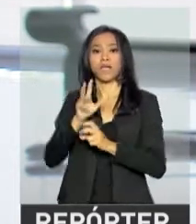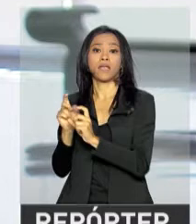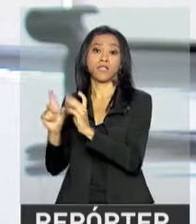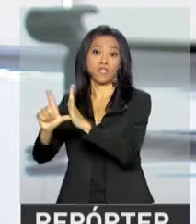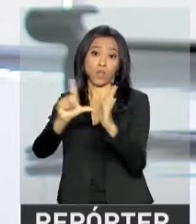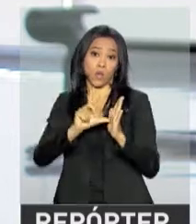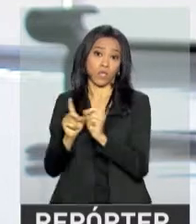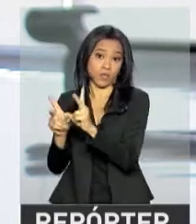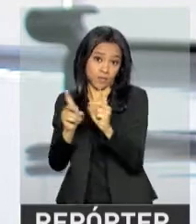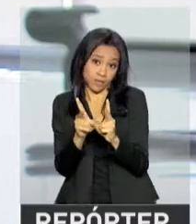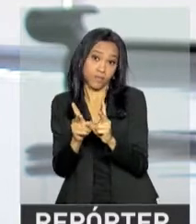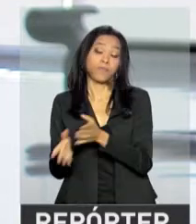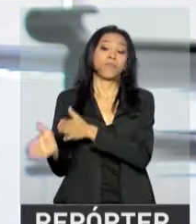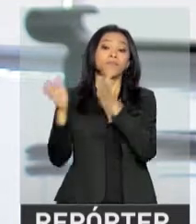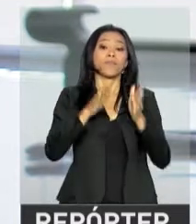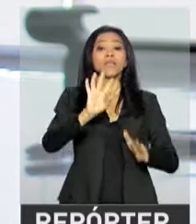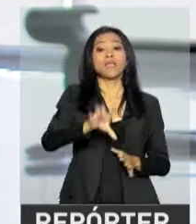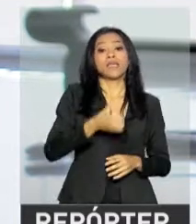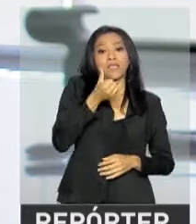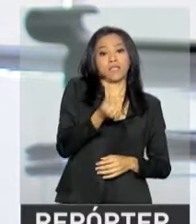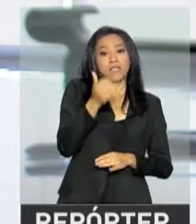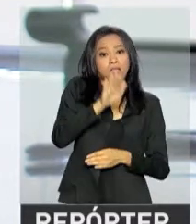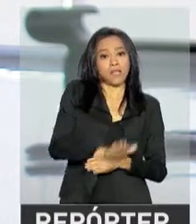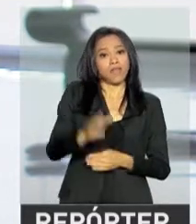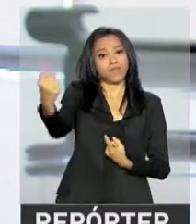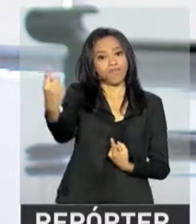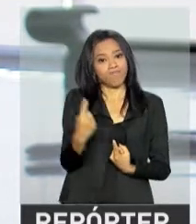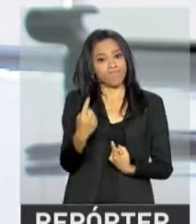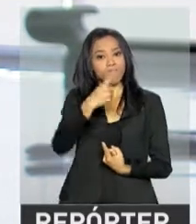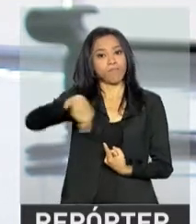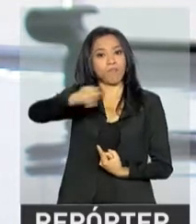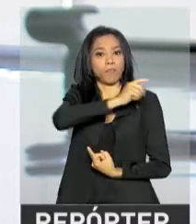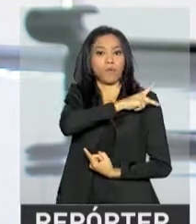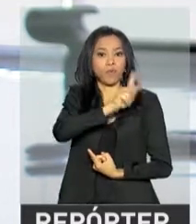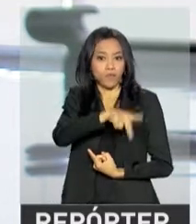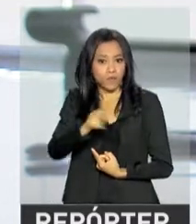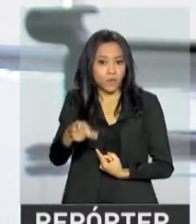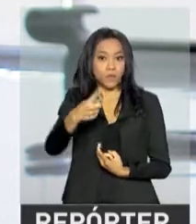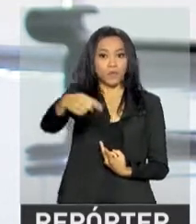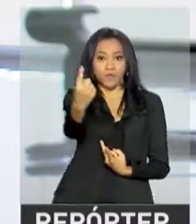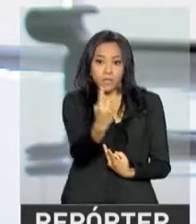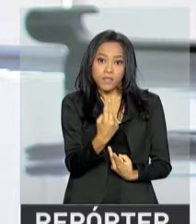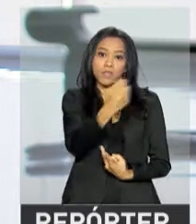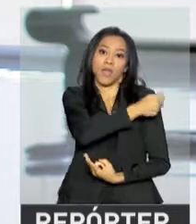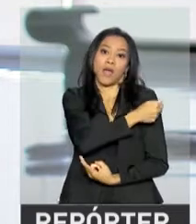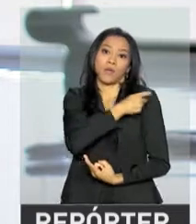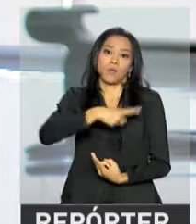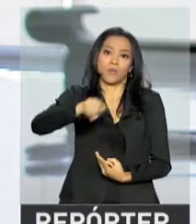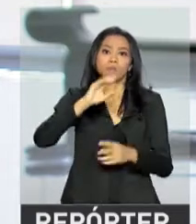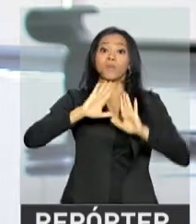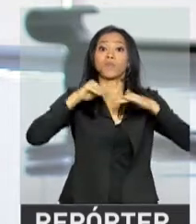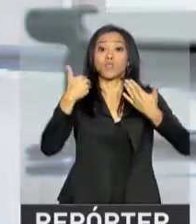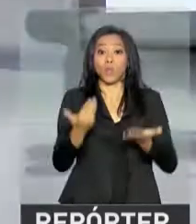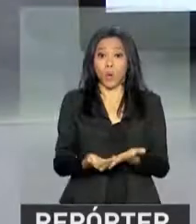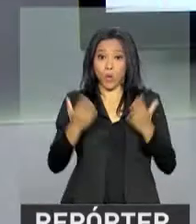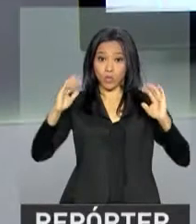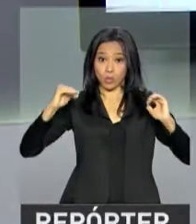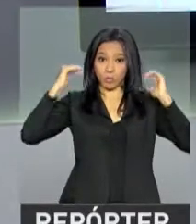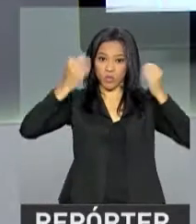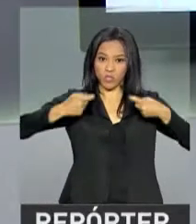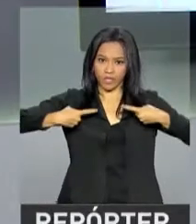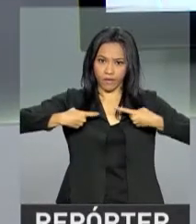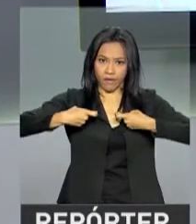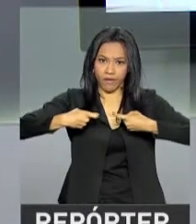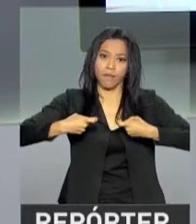o presidente recebe professores e alunos da escola superior de guerra thaíssa voltamos com você